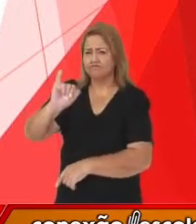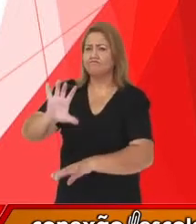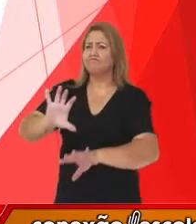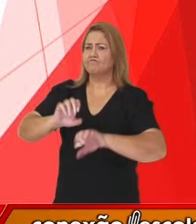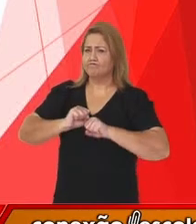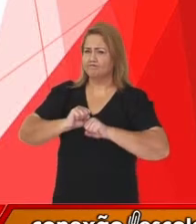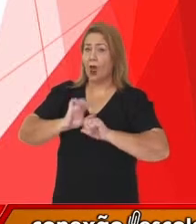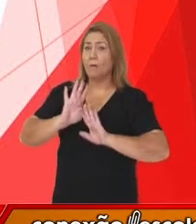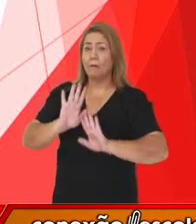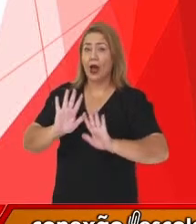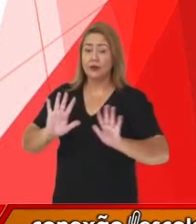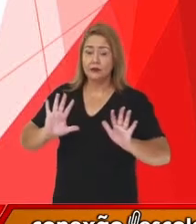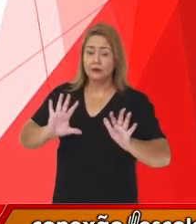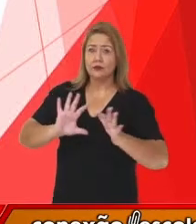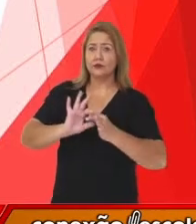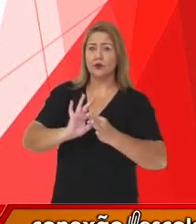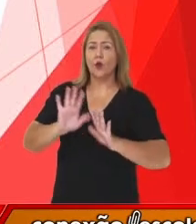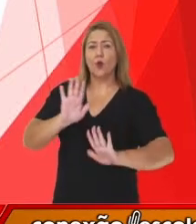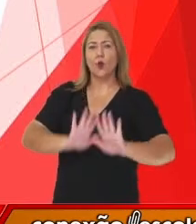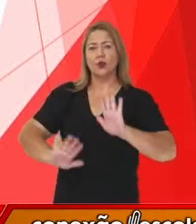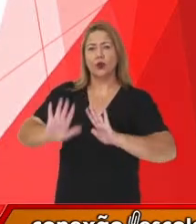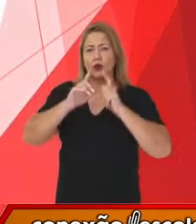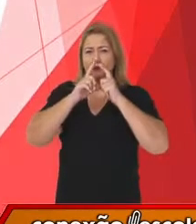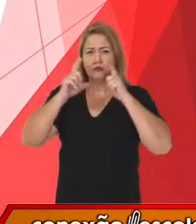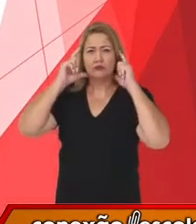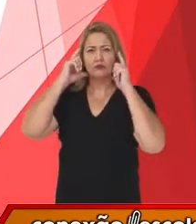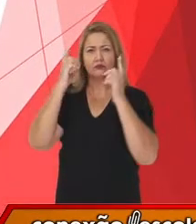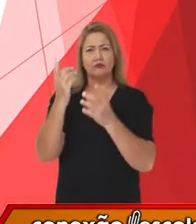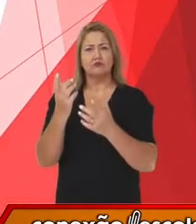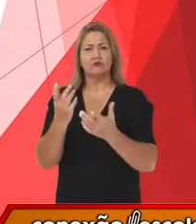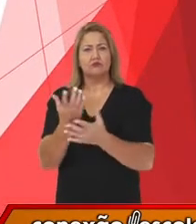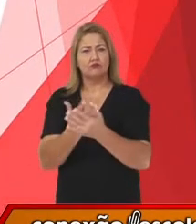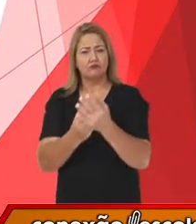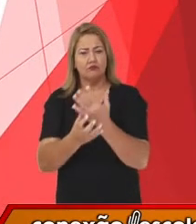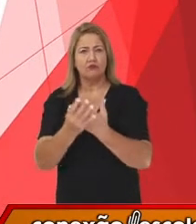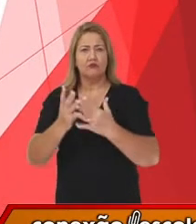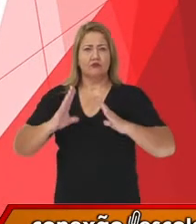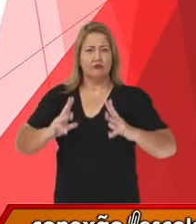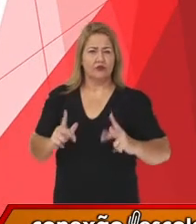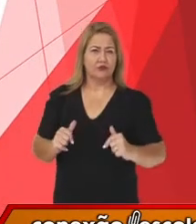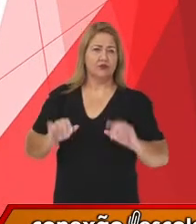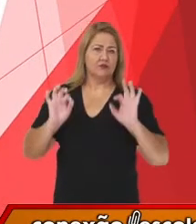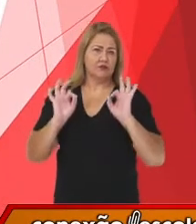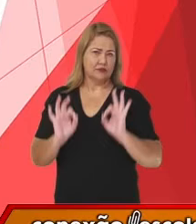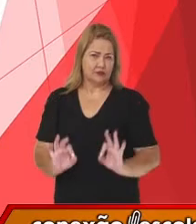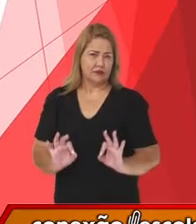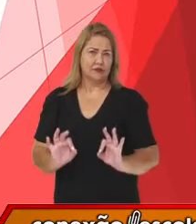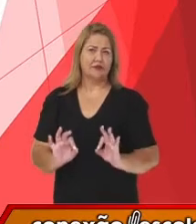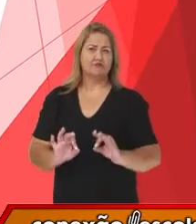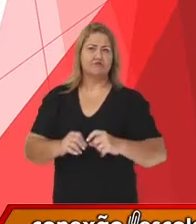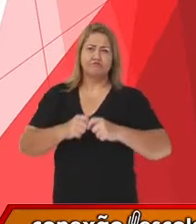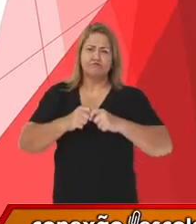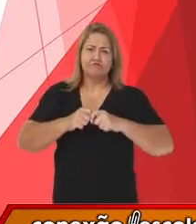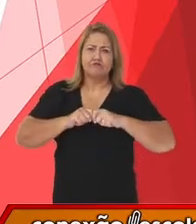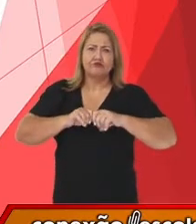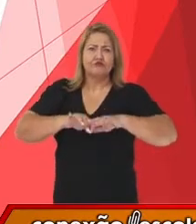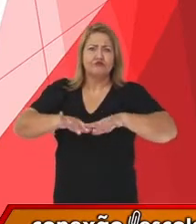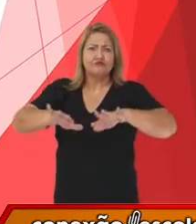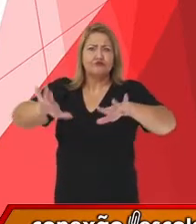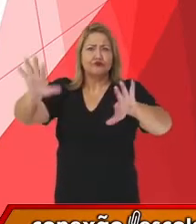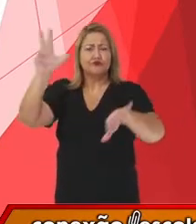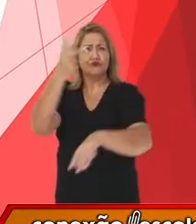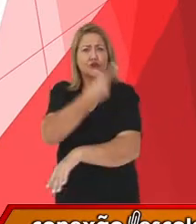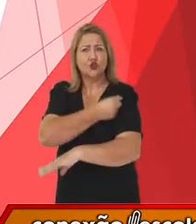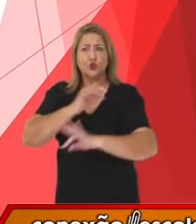precisa estar aliada a esses cuidados que já foram citados, até que haja uma ampla cobertura vacinal pela